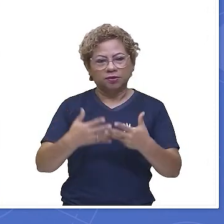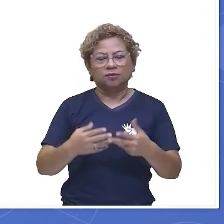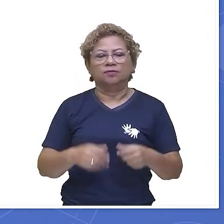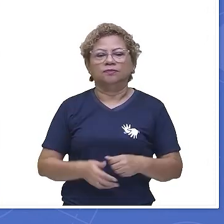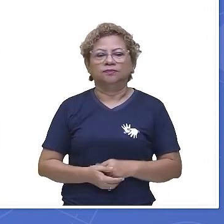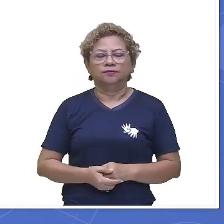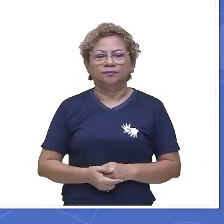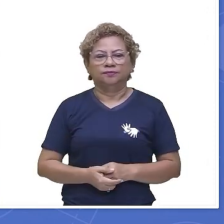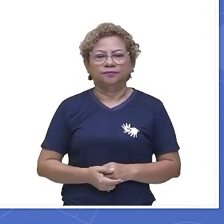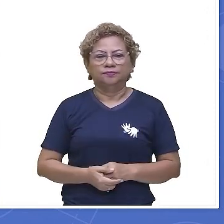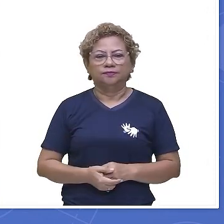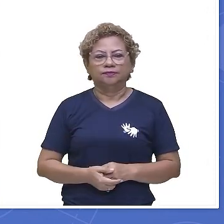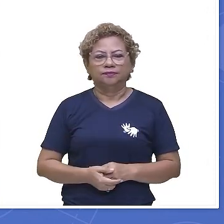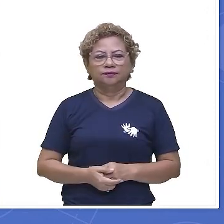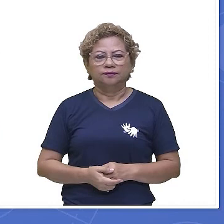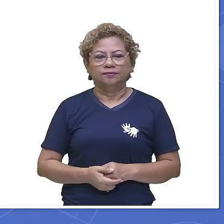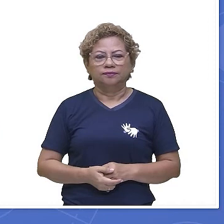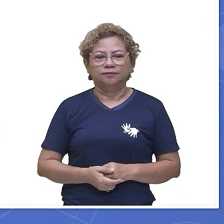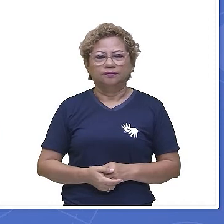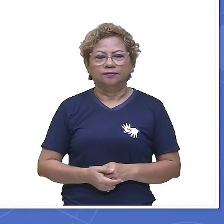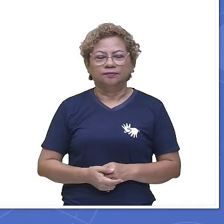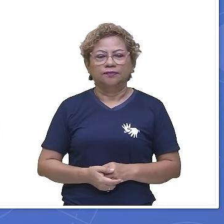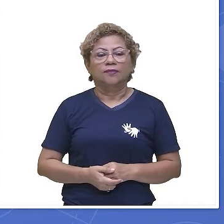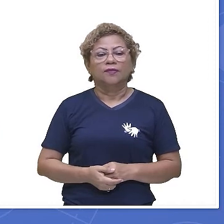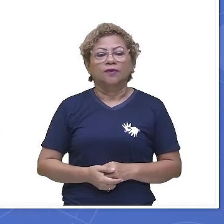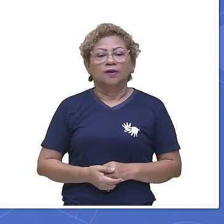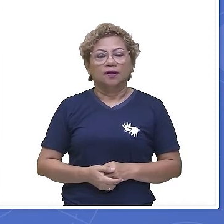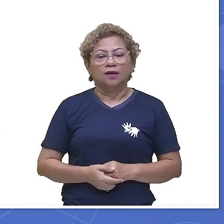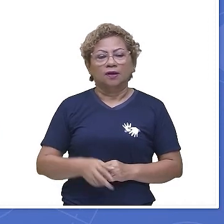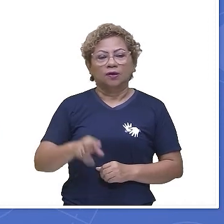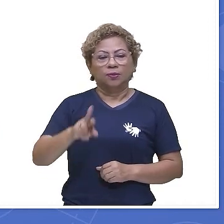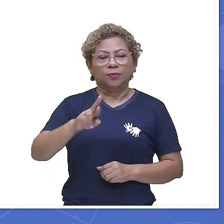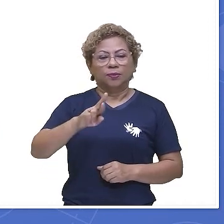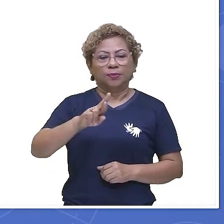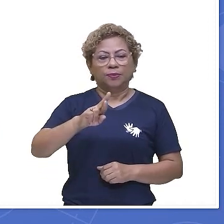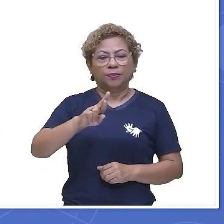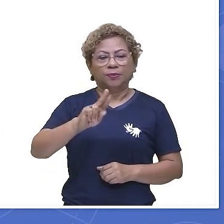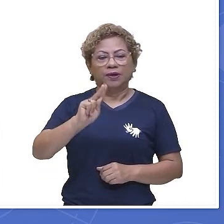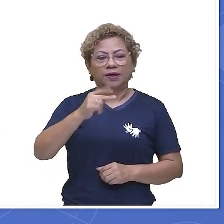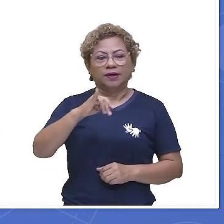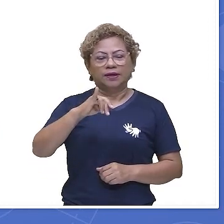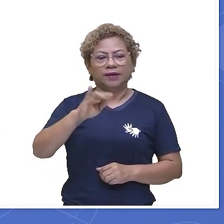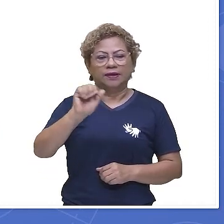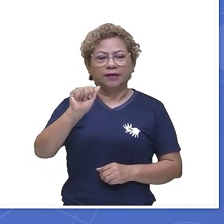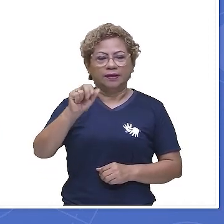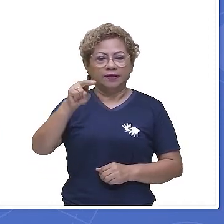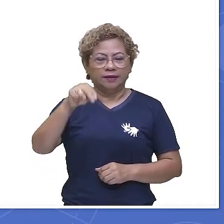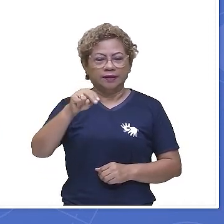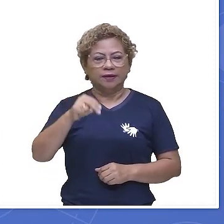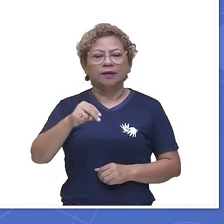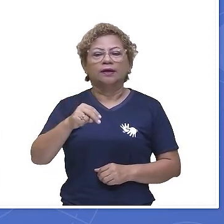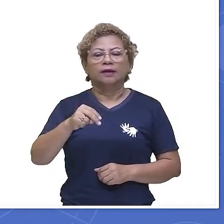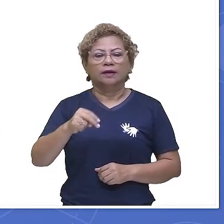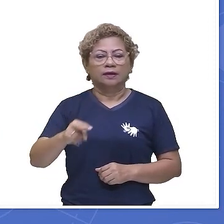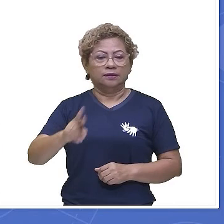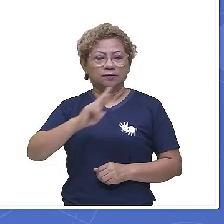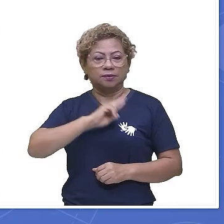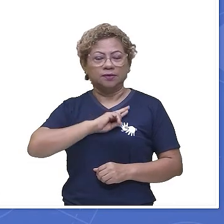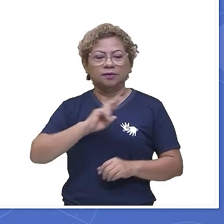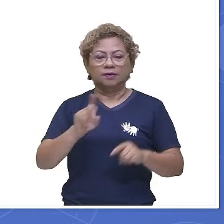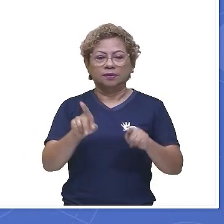resposta, Rian, certo? Colocando também aí as respostas para a primeira questão, né?